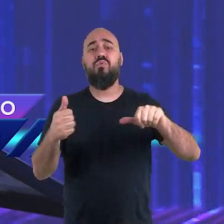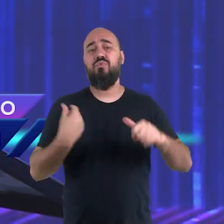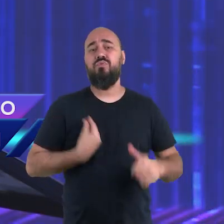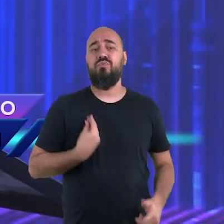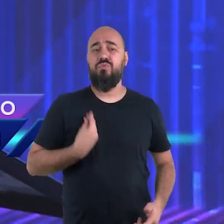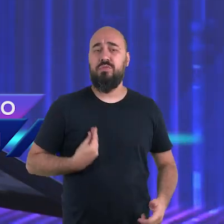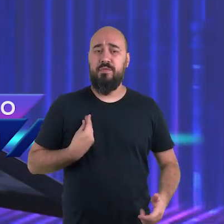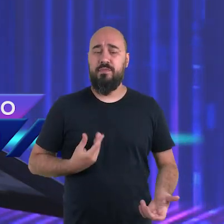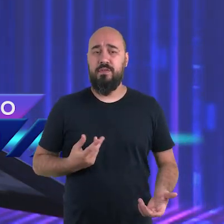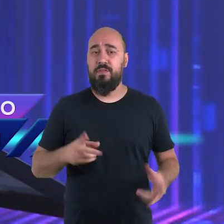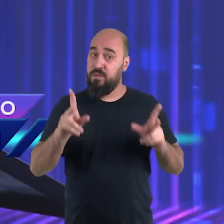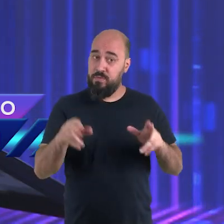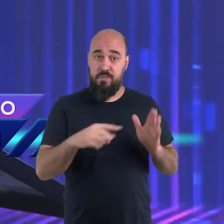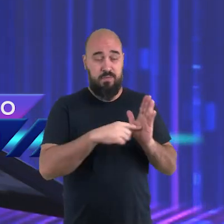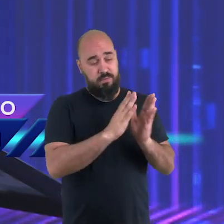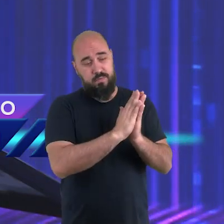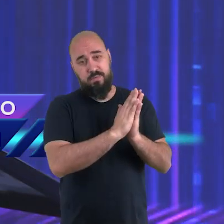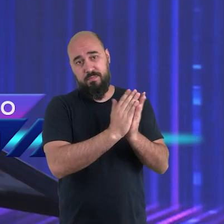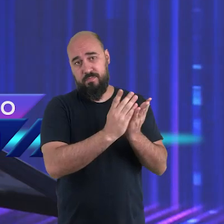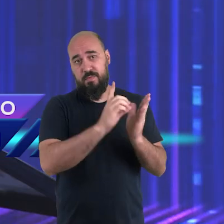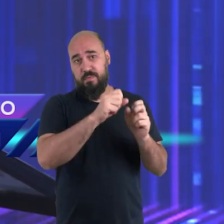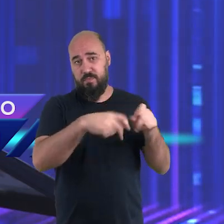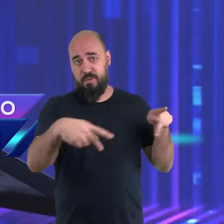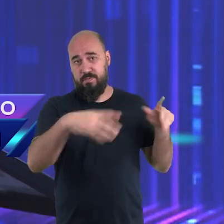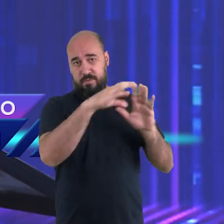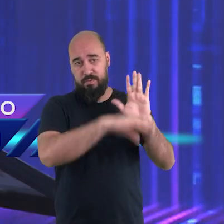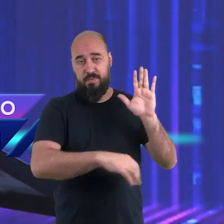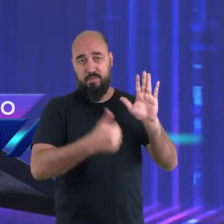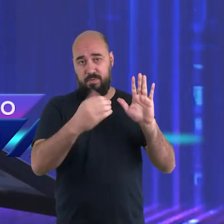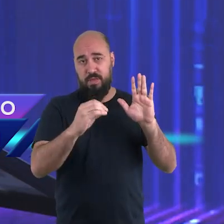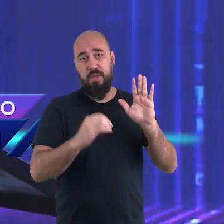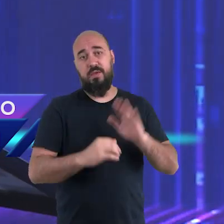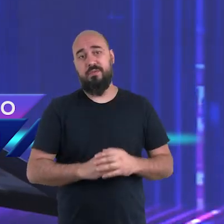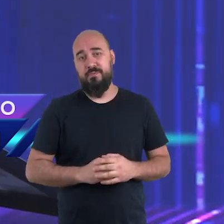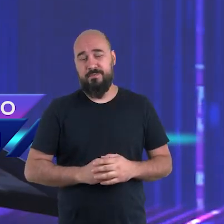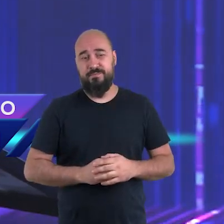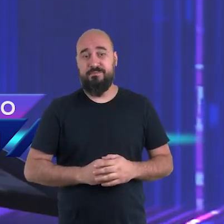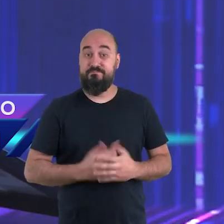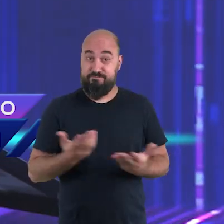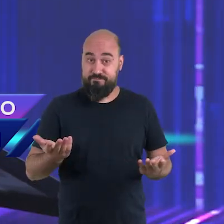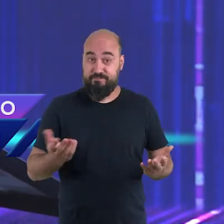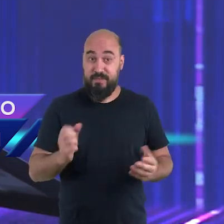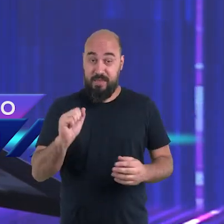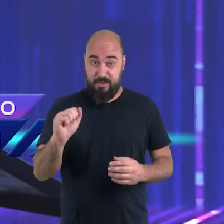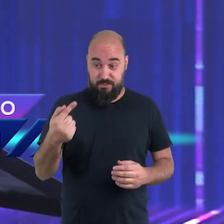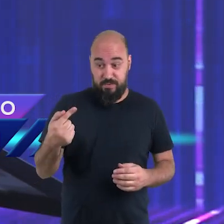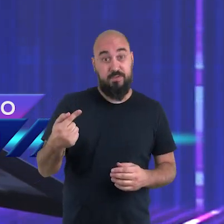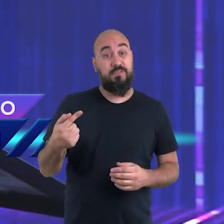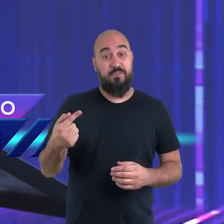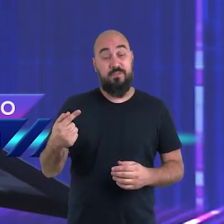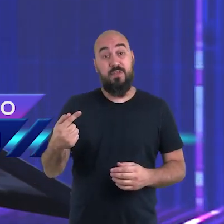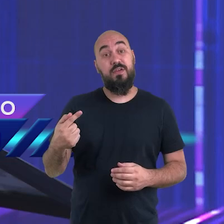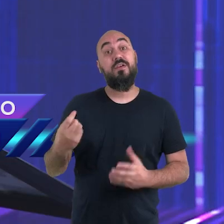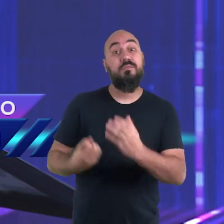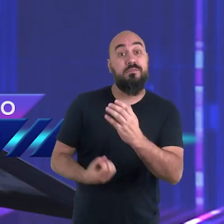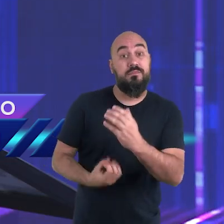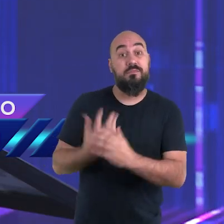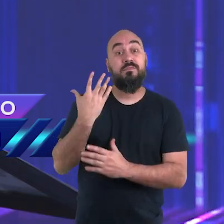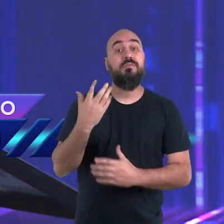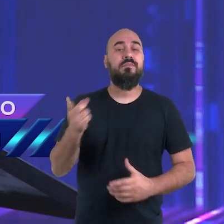tal qual está em Apocalipse capítulo 10. A Igreja Adventista do sétimo dia, como eu disse para vocês, nasceu como